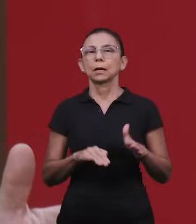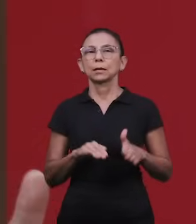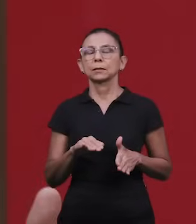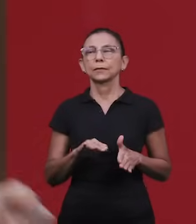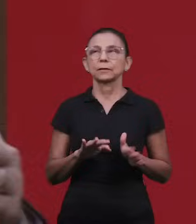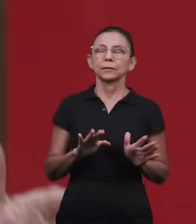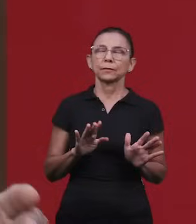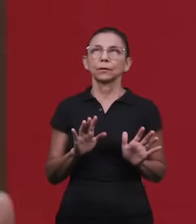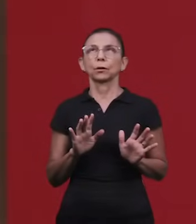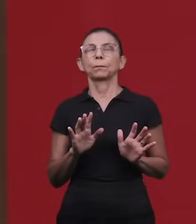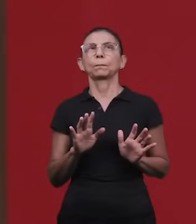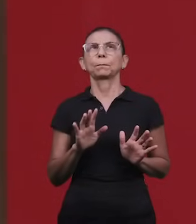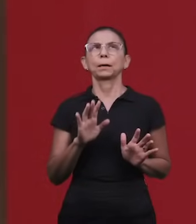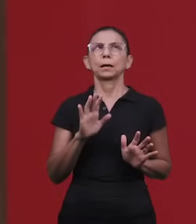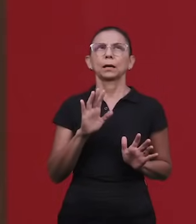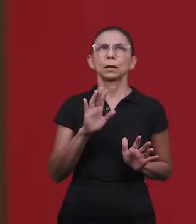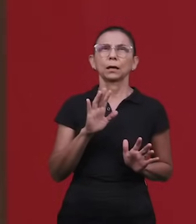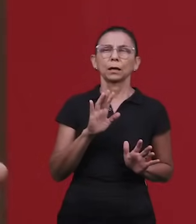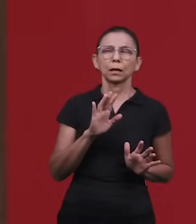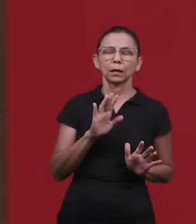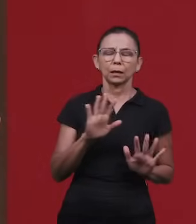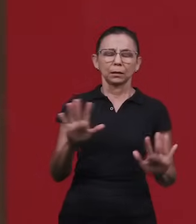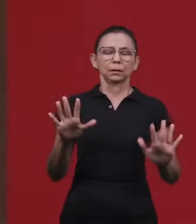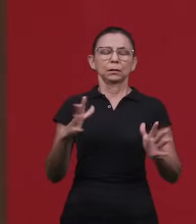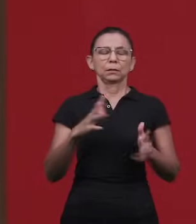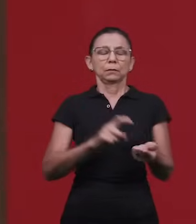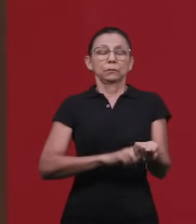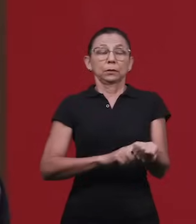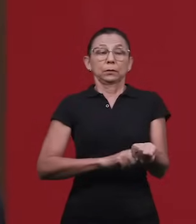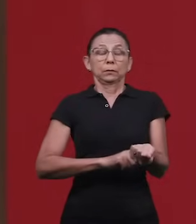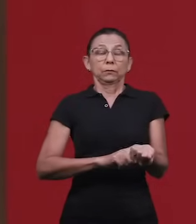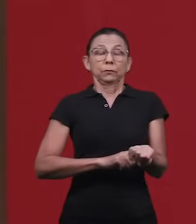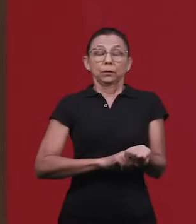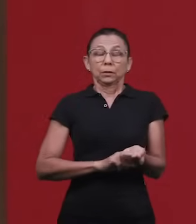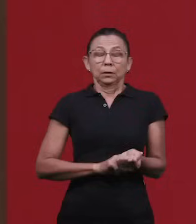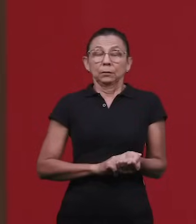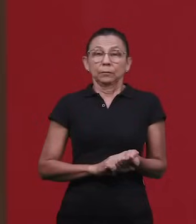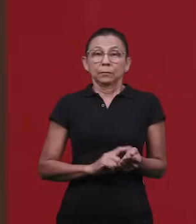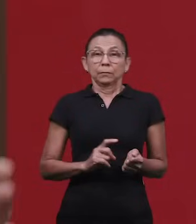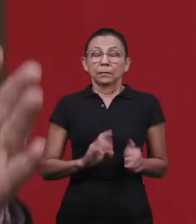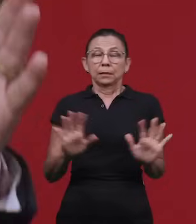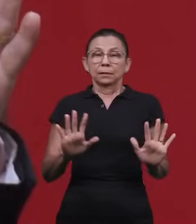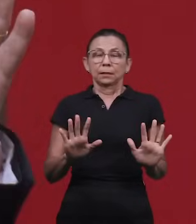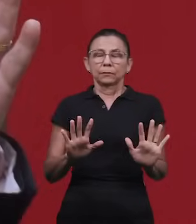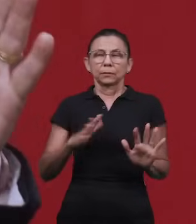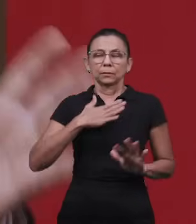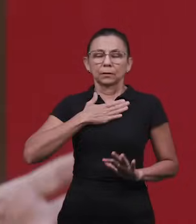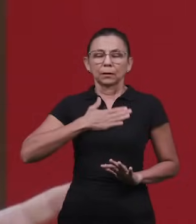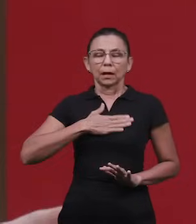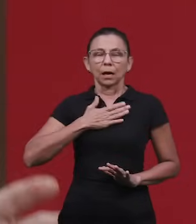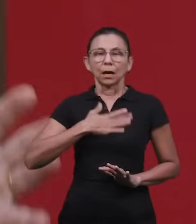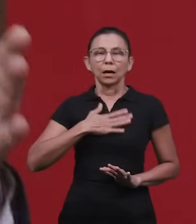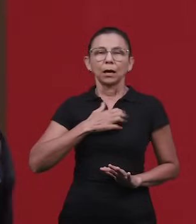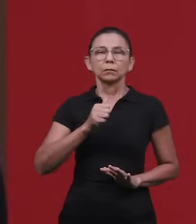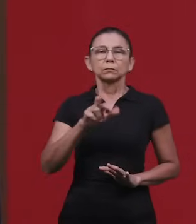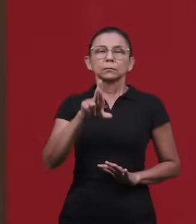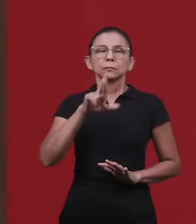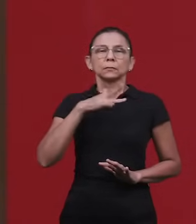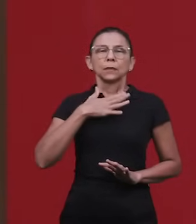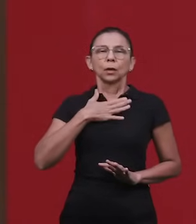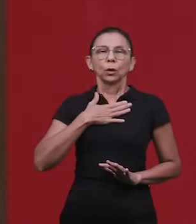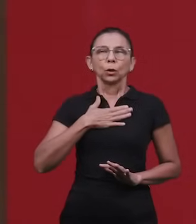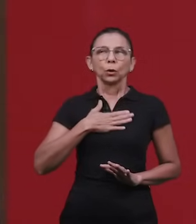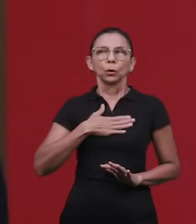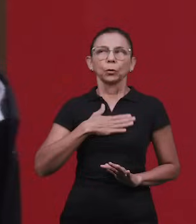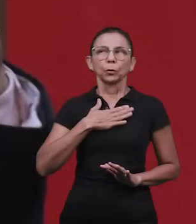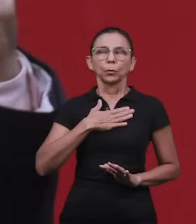vai balançar, mas você vai recuperar o equilíbrio logo para não cair. Então naquilo que você trabalha, naquilo que você